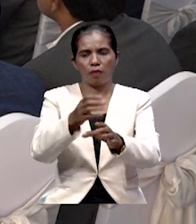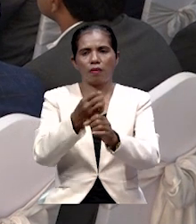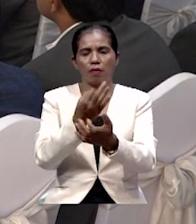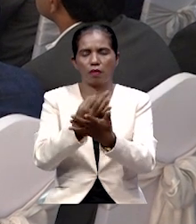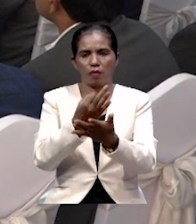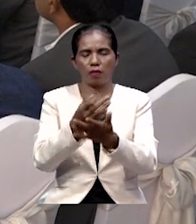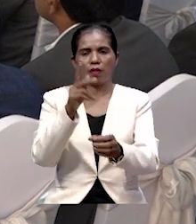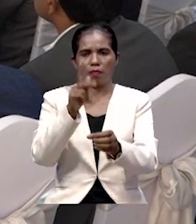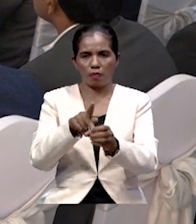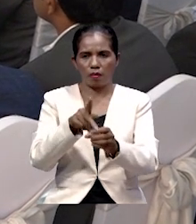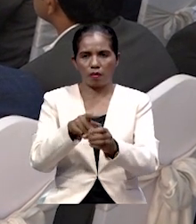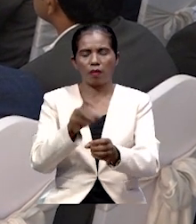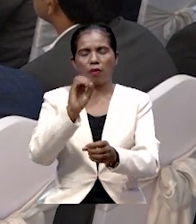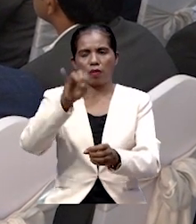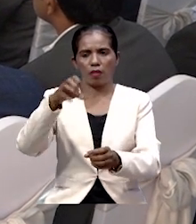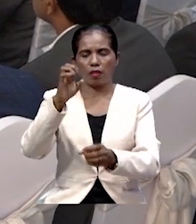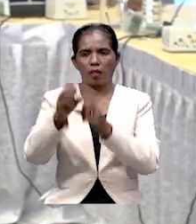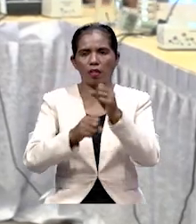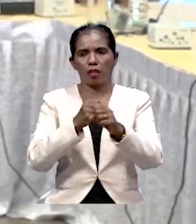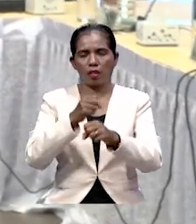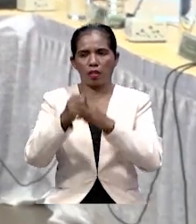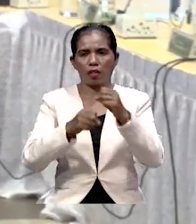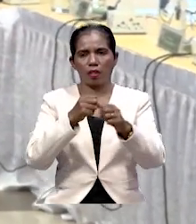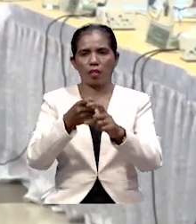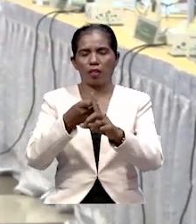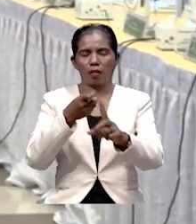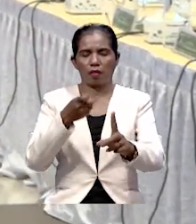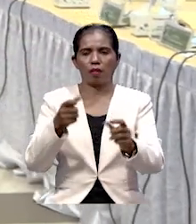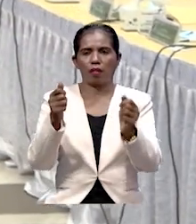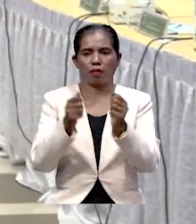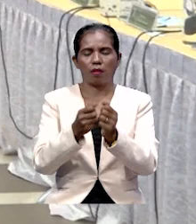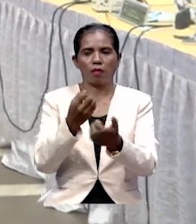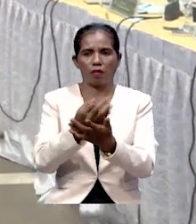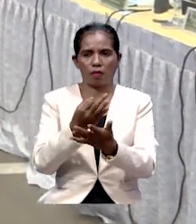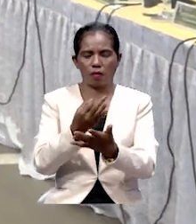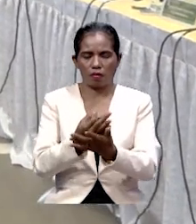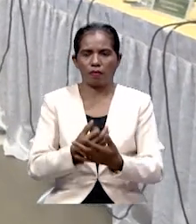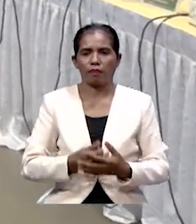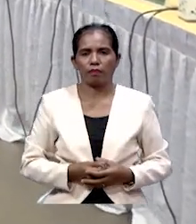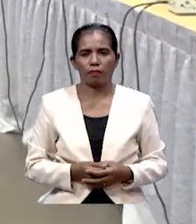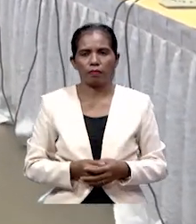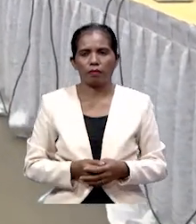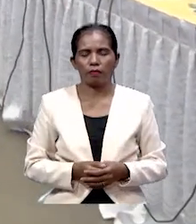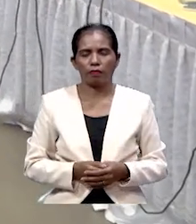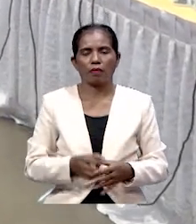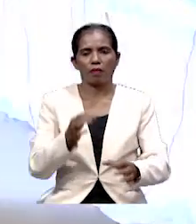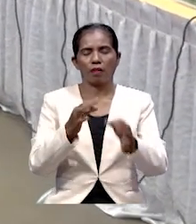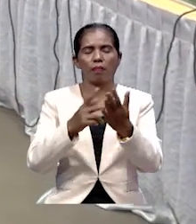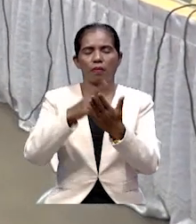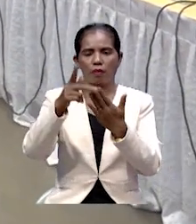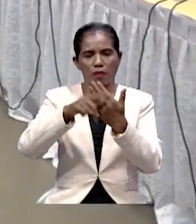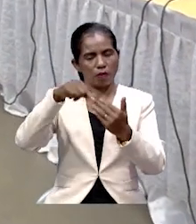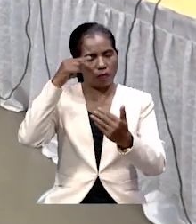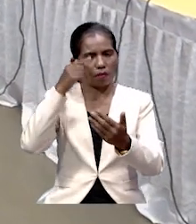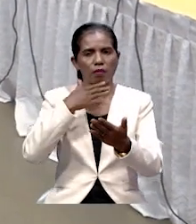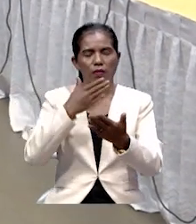fundo petrolífero ba OZE tinantidan, liu rendimento sustentável estimativa. Mas que o programa governo nebe diak